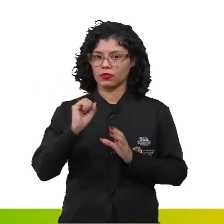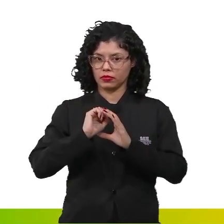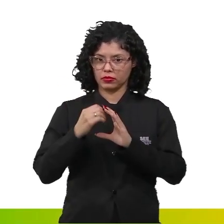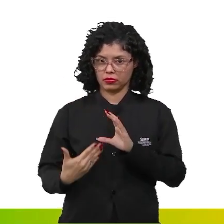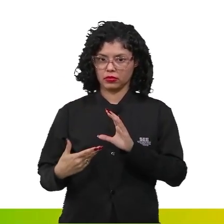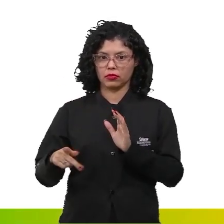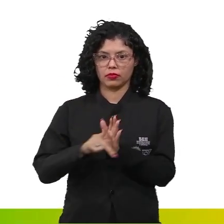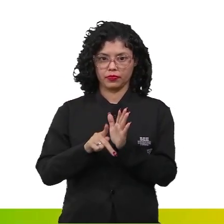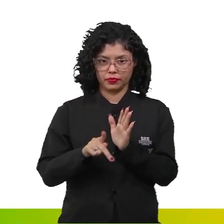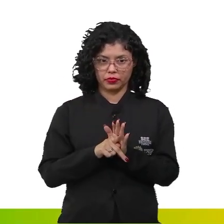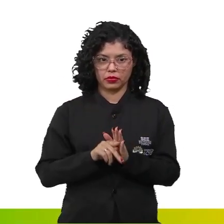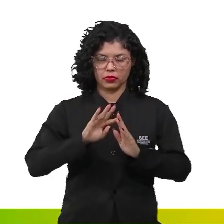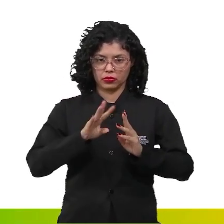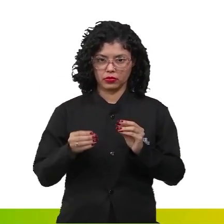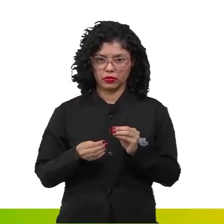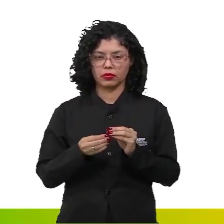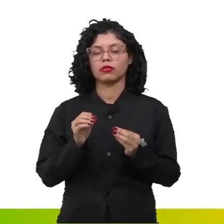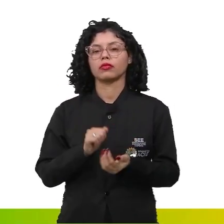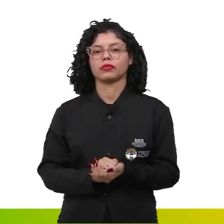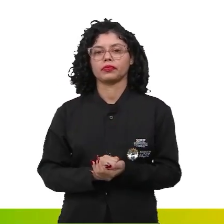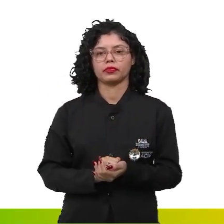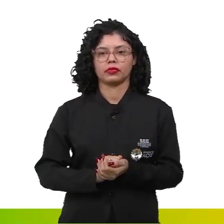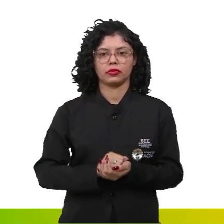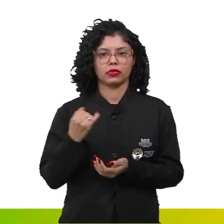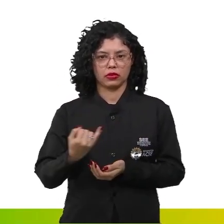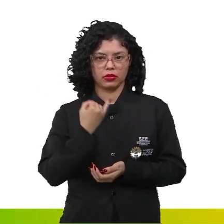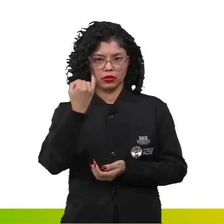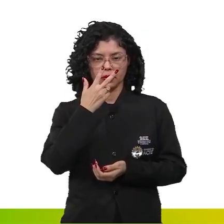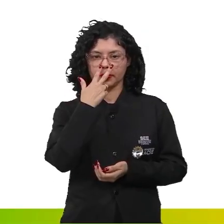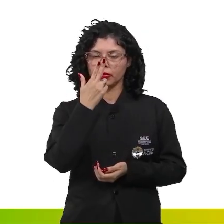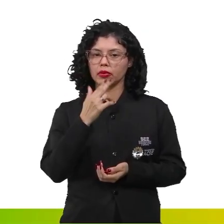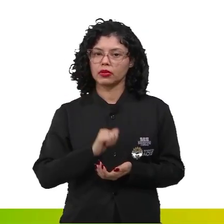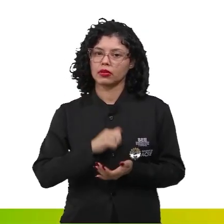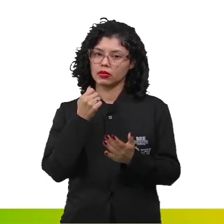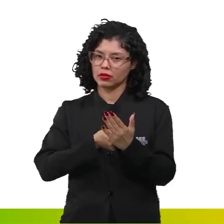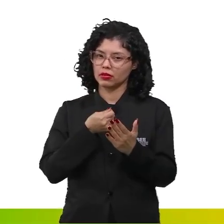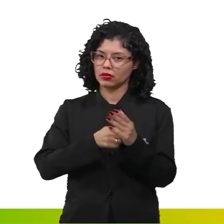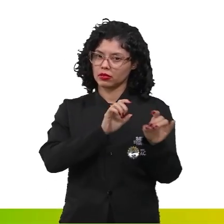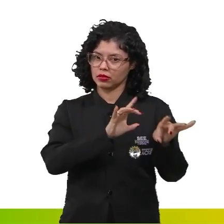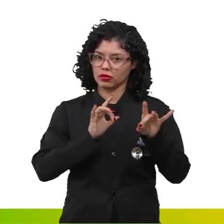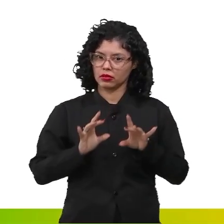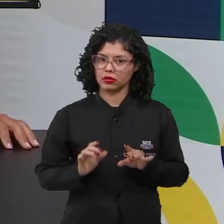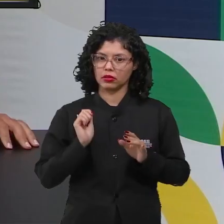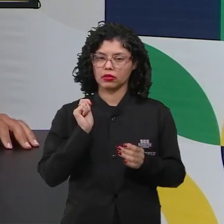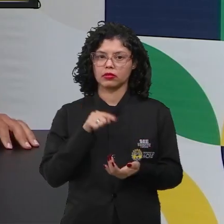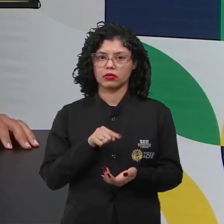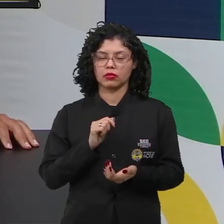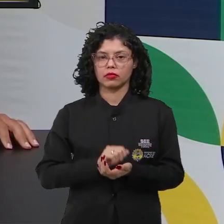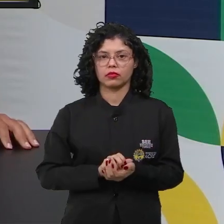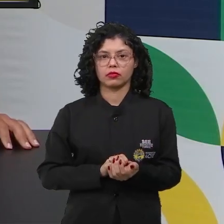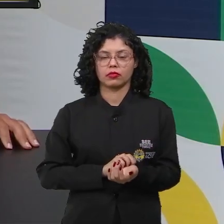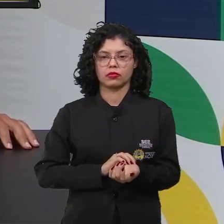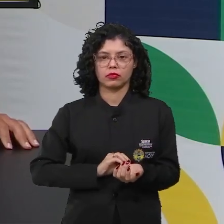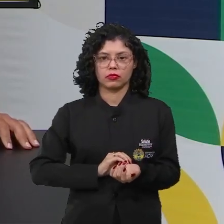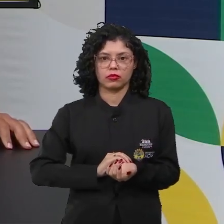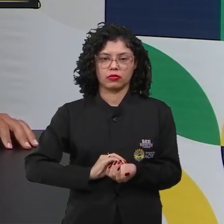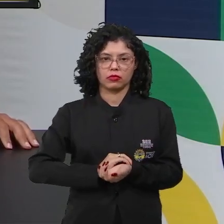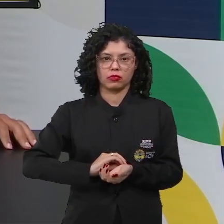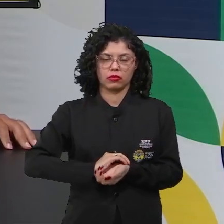é uma tarefa complexa, especialmente quando algumas apresentam exigências técnicas mais rigorosas. Do que eu estou falando